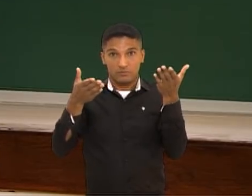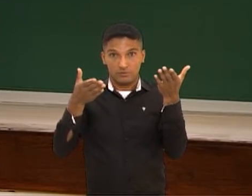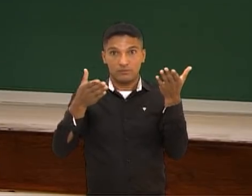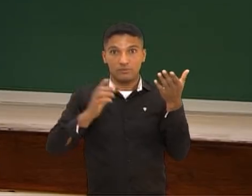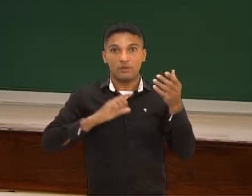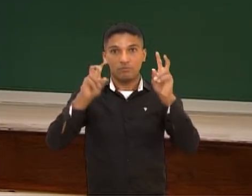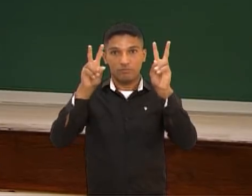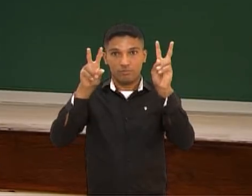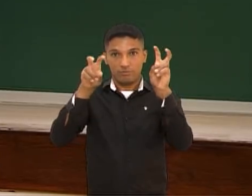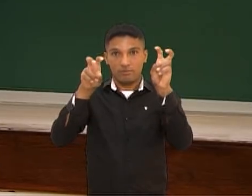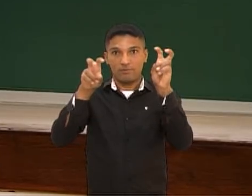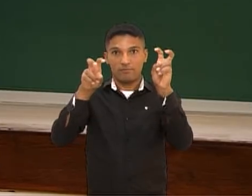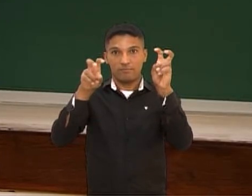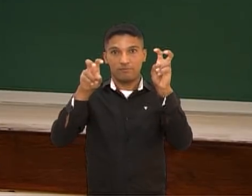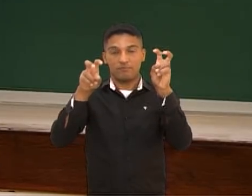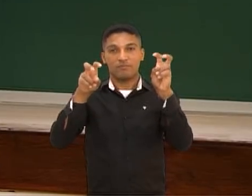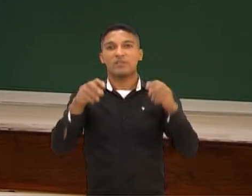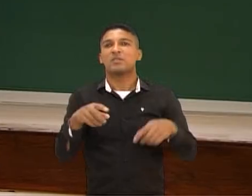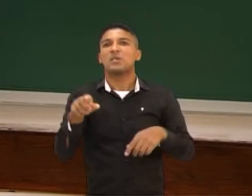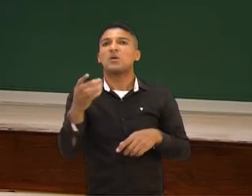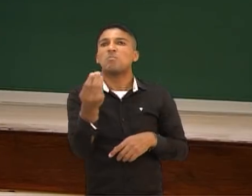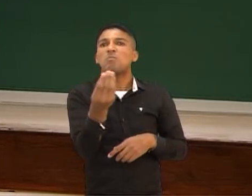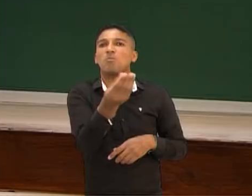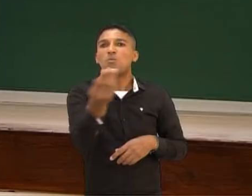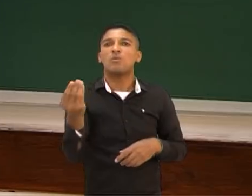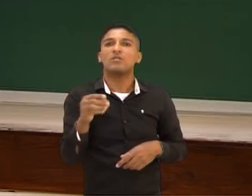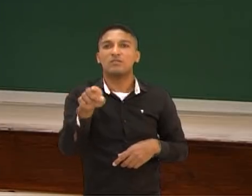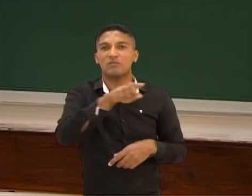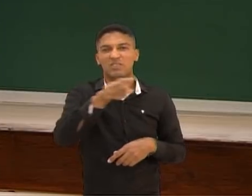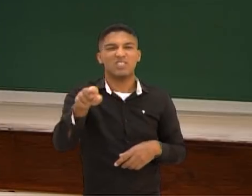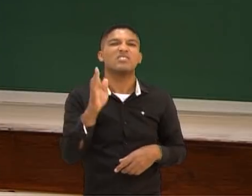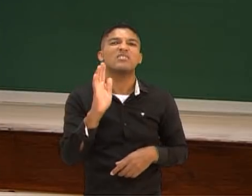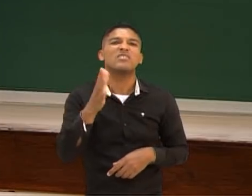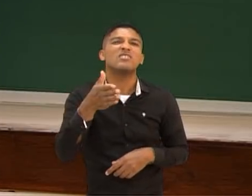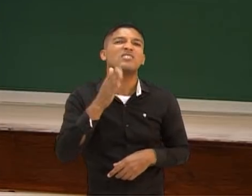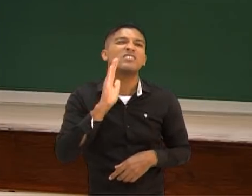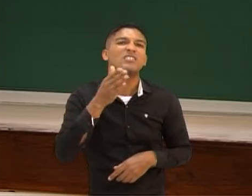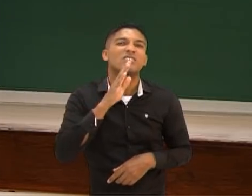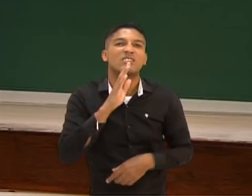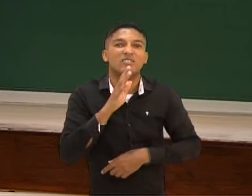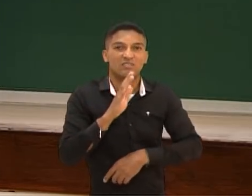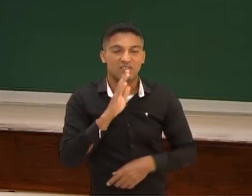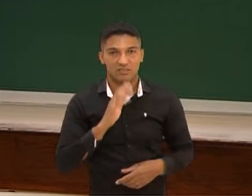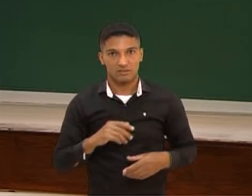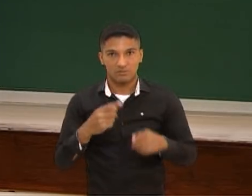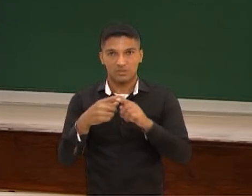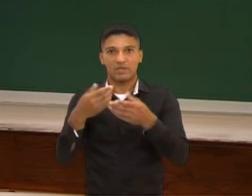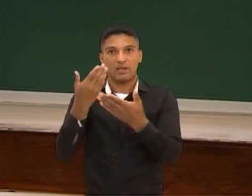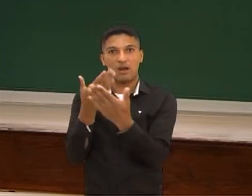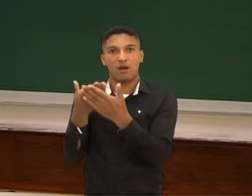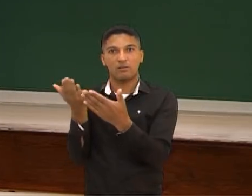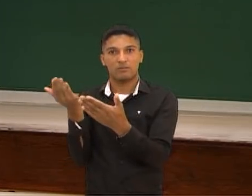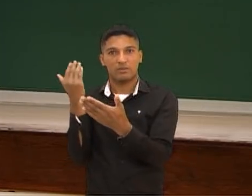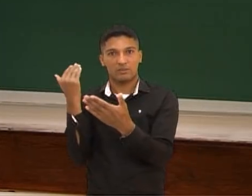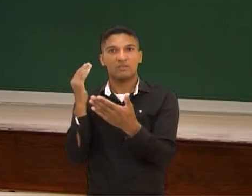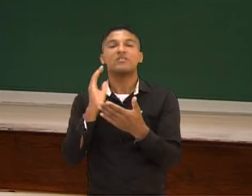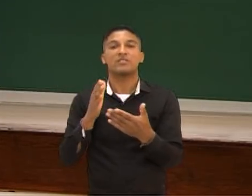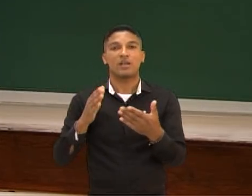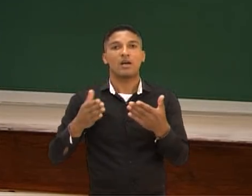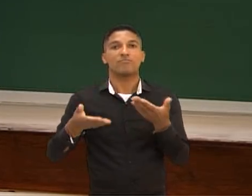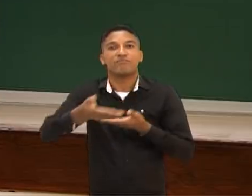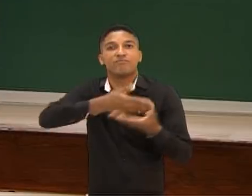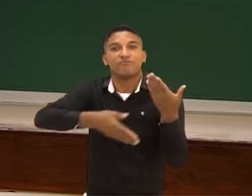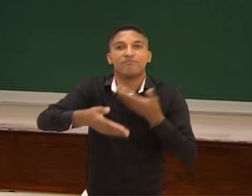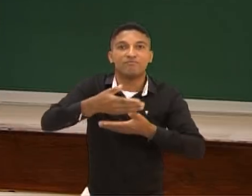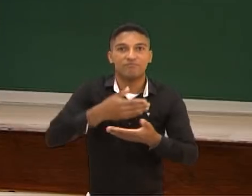que para muitos de vocês já é bem familiar, porque a gente já fez essas discussões em aulas anteriores, né?